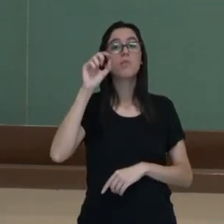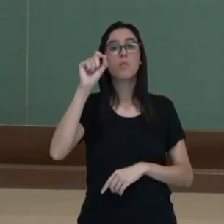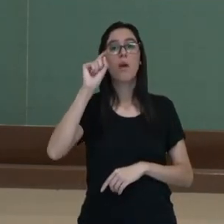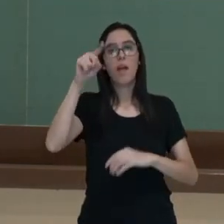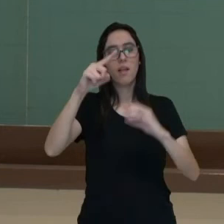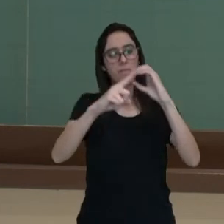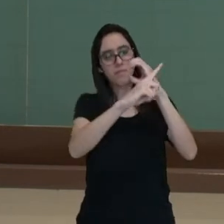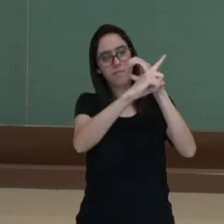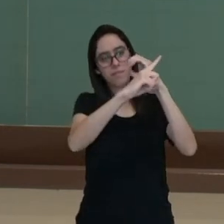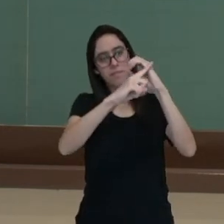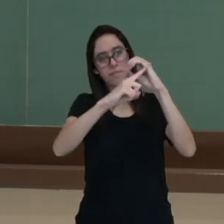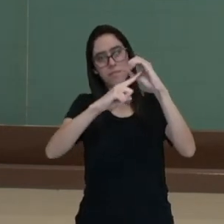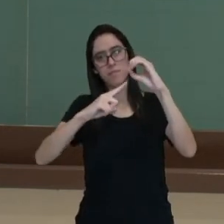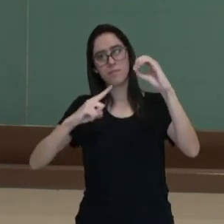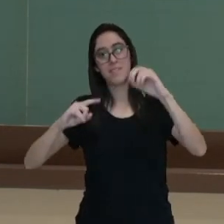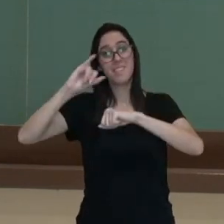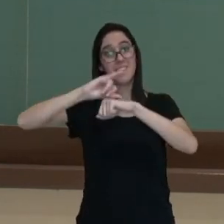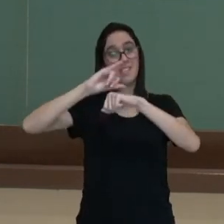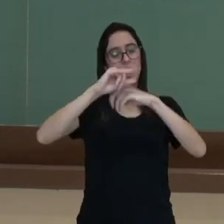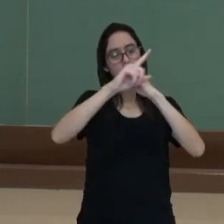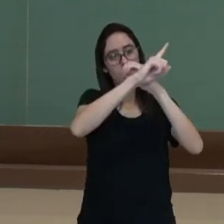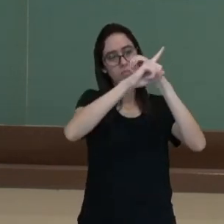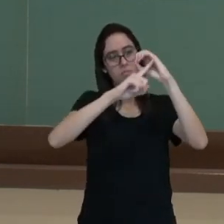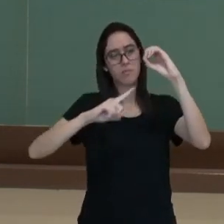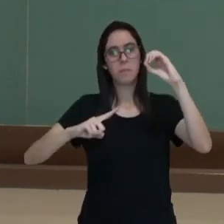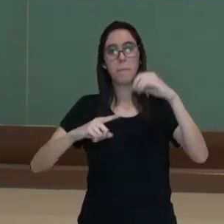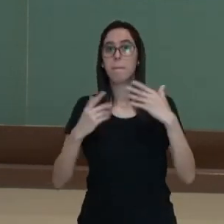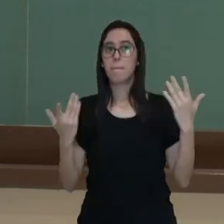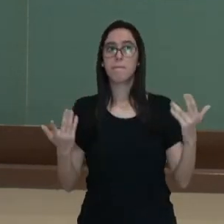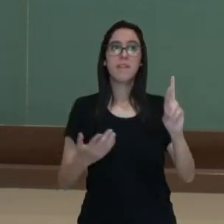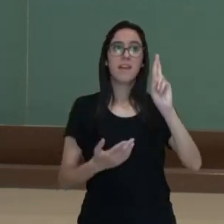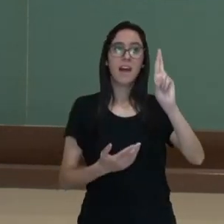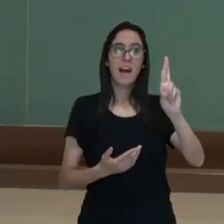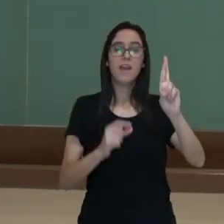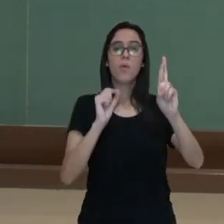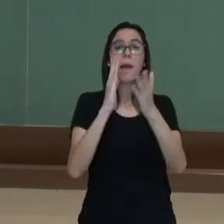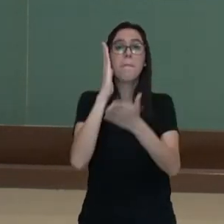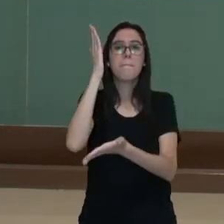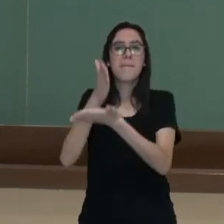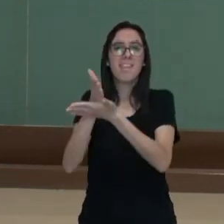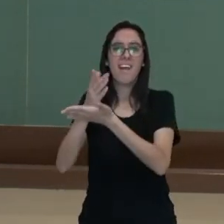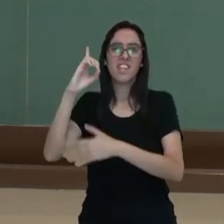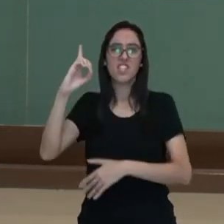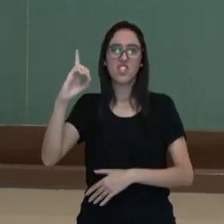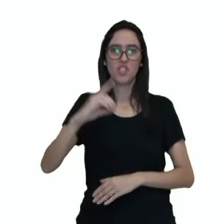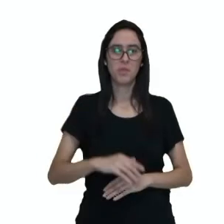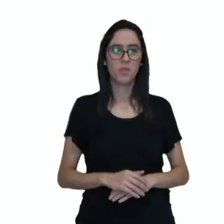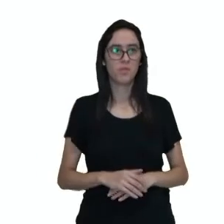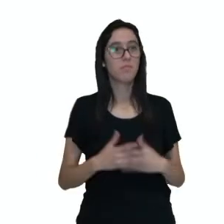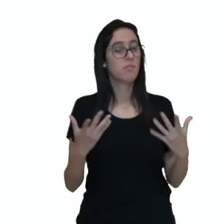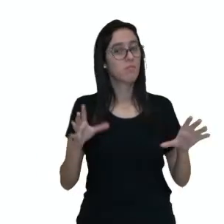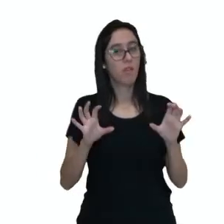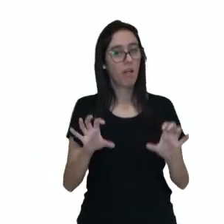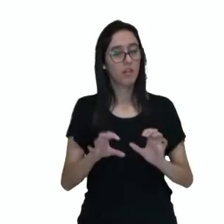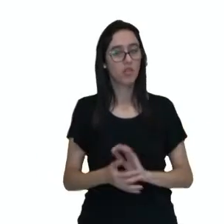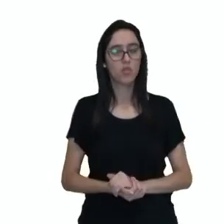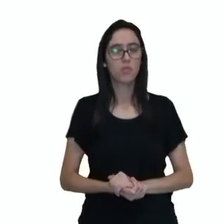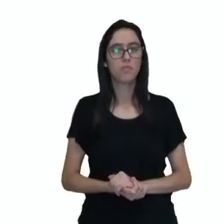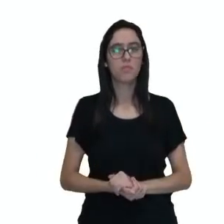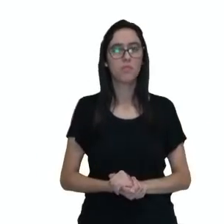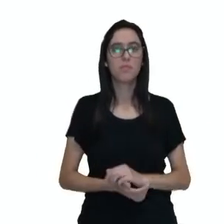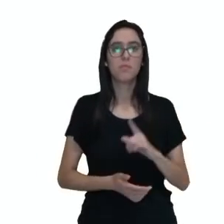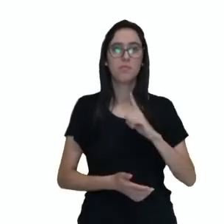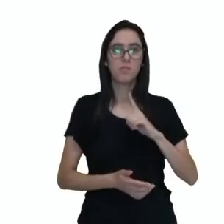circunferência, passando pelo centro. Então eu tenho que o raio é metade do diâmetro. Então é isso que nós temos, ó. Eu tenho ali